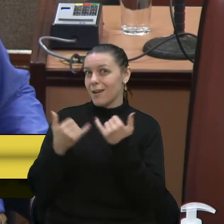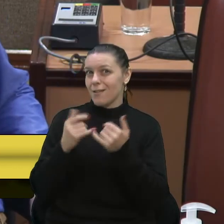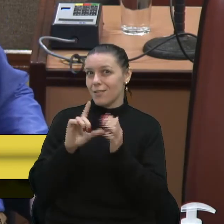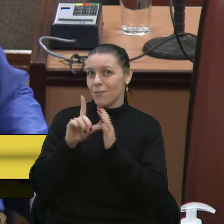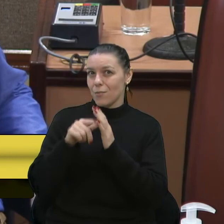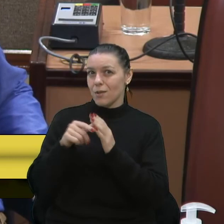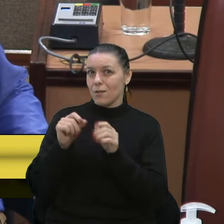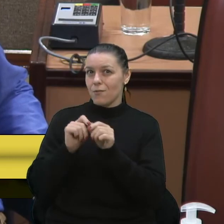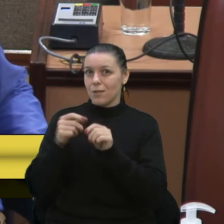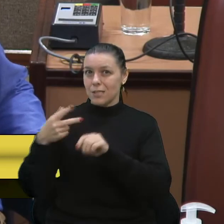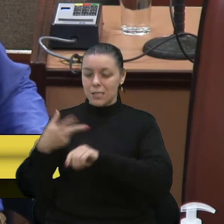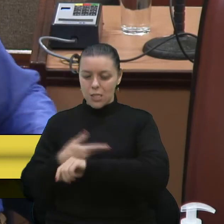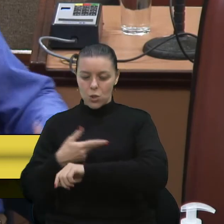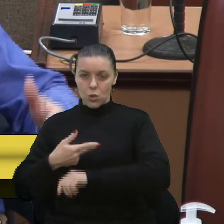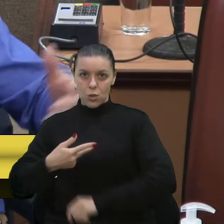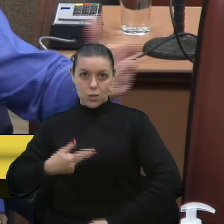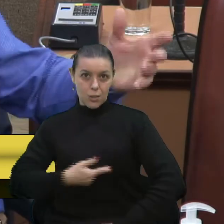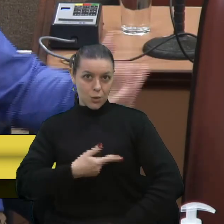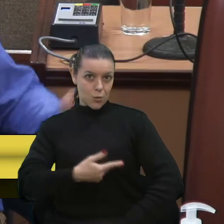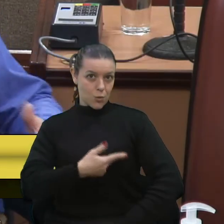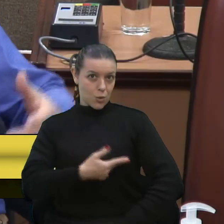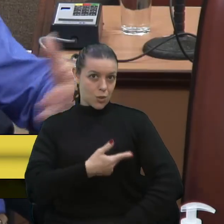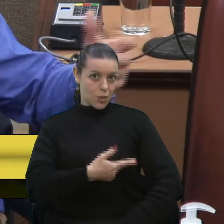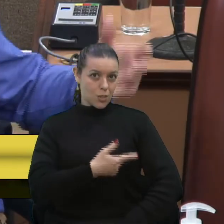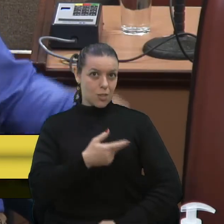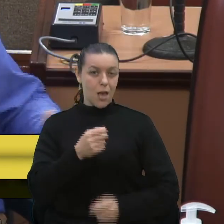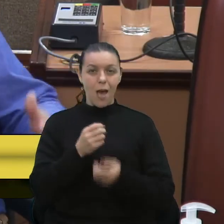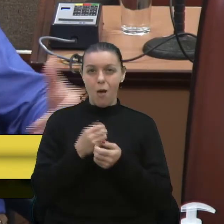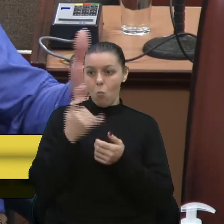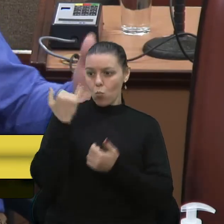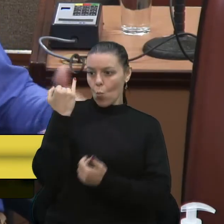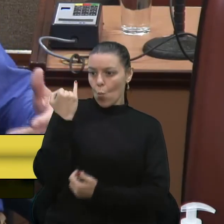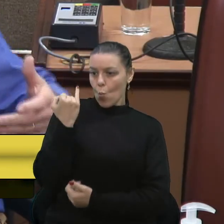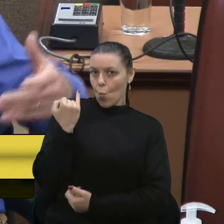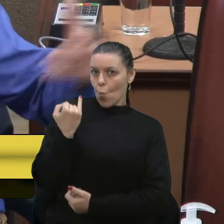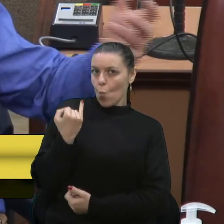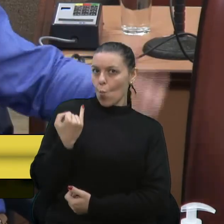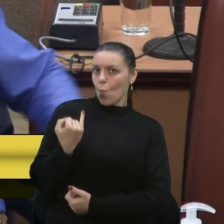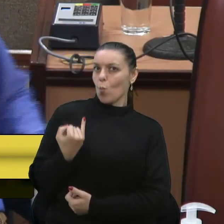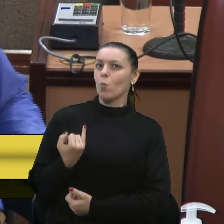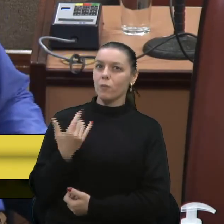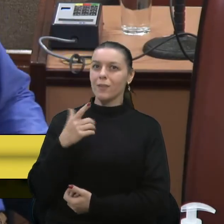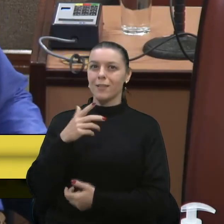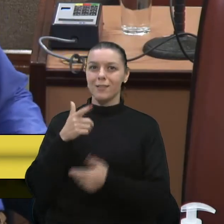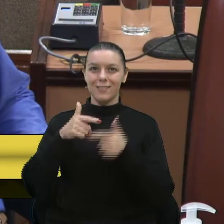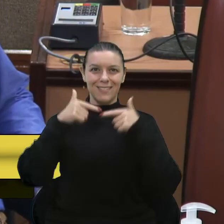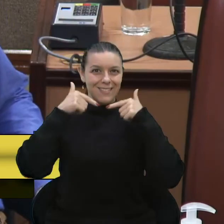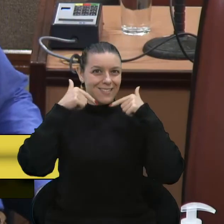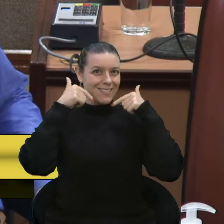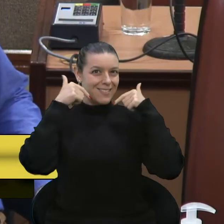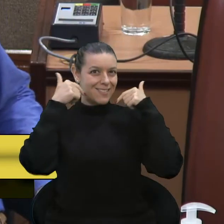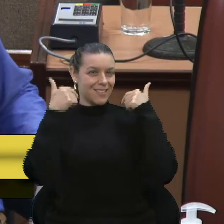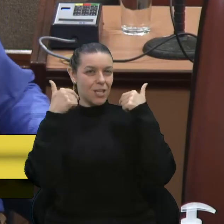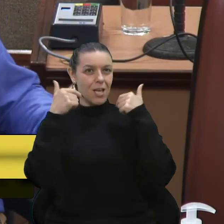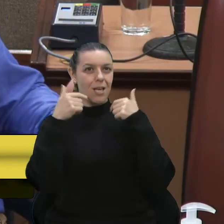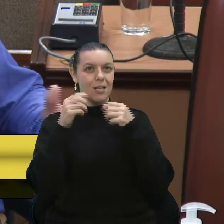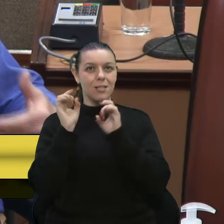cirurgia bariátrica, eu dizia: pô, tu tá elegante, tal como tá elegante. E ele sempre, com aquele sorriso peculiar